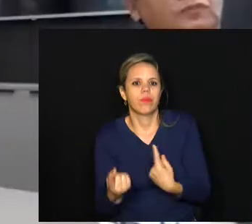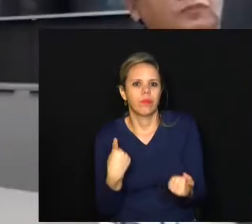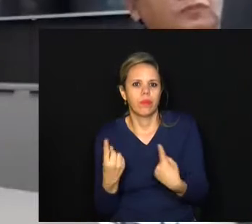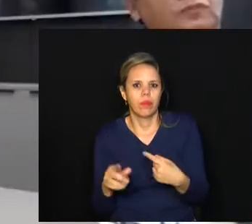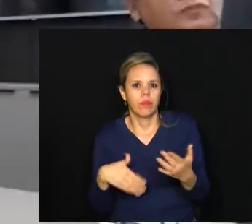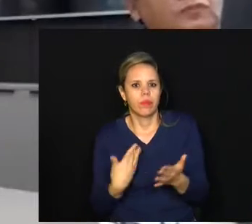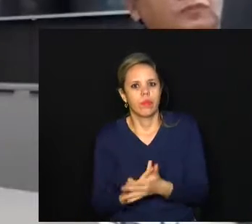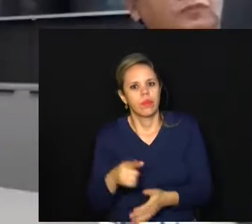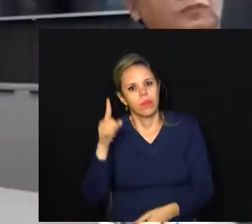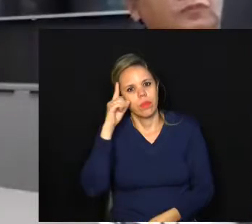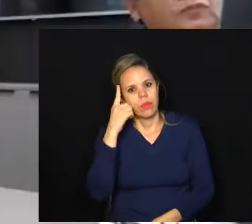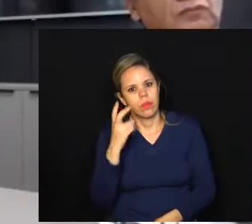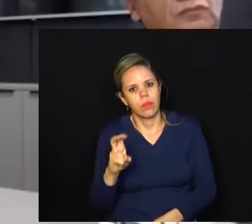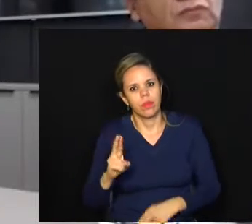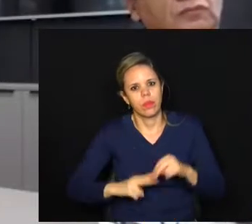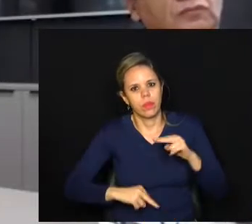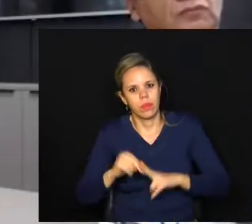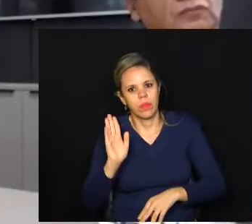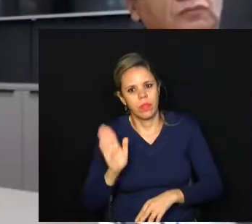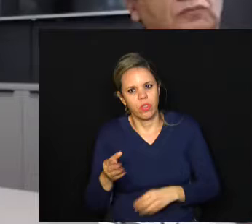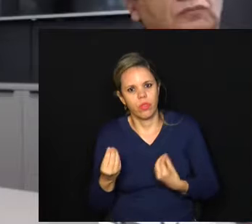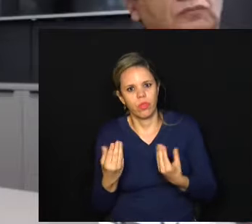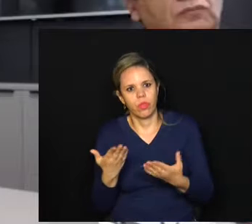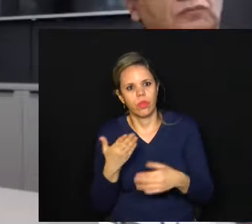dia 15 de junho já estará na